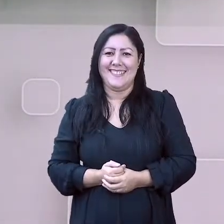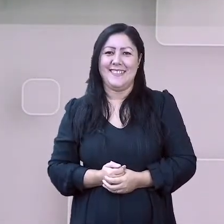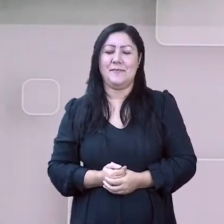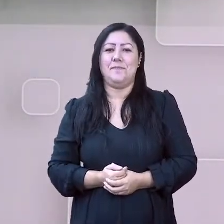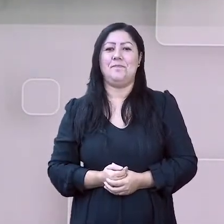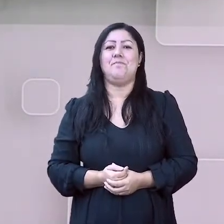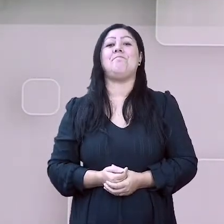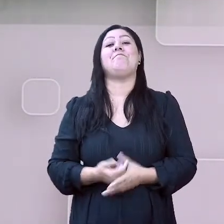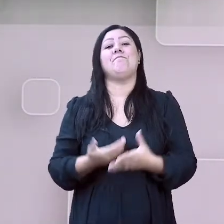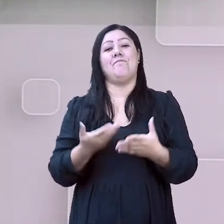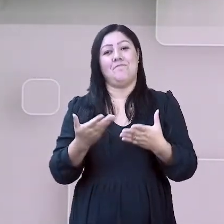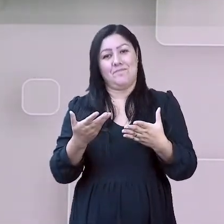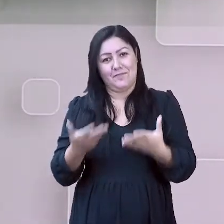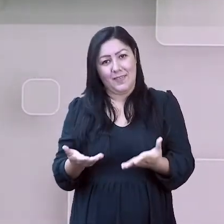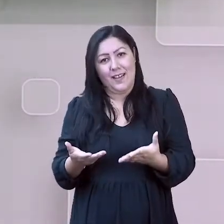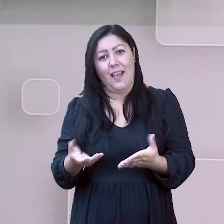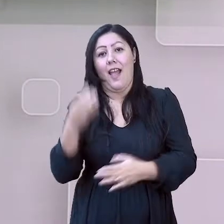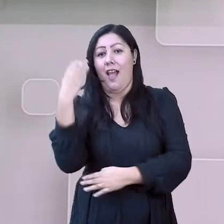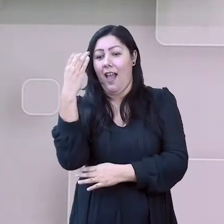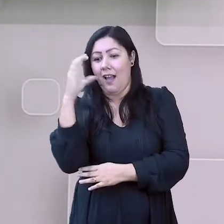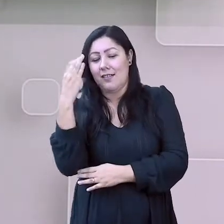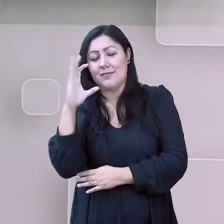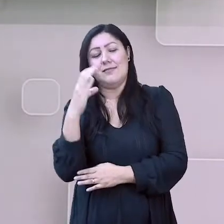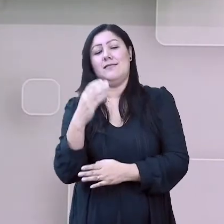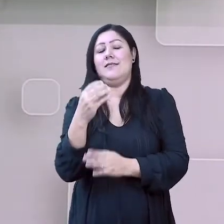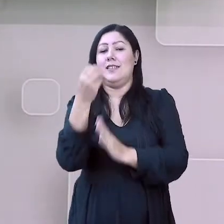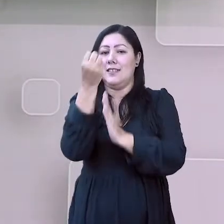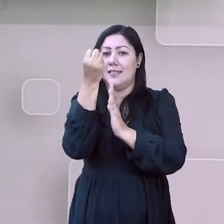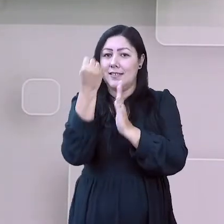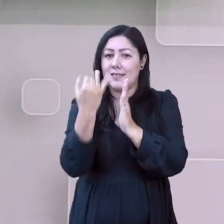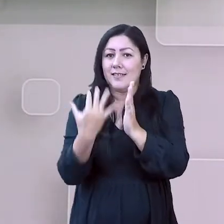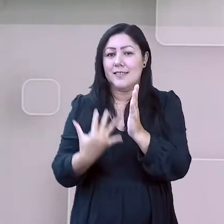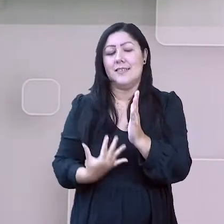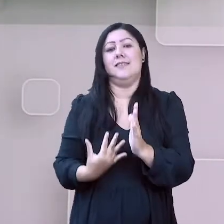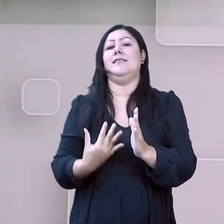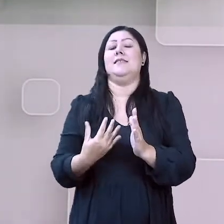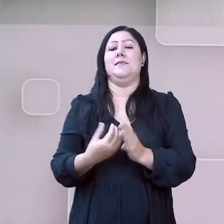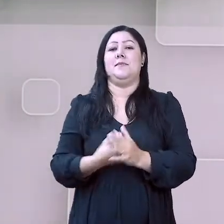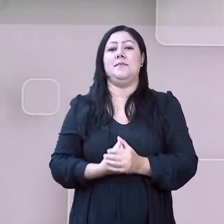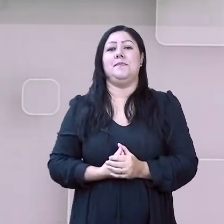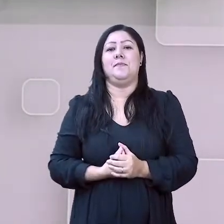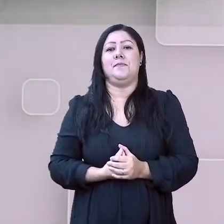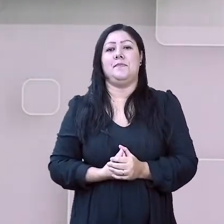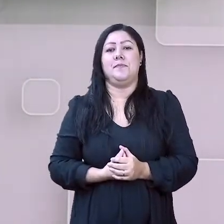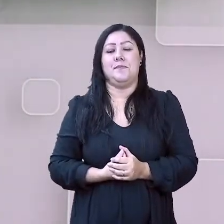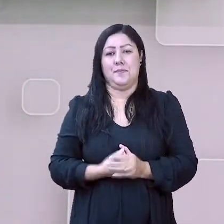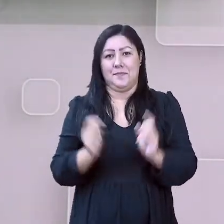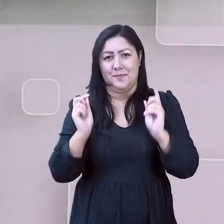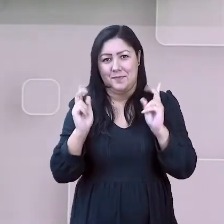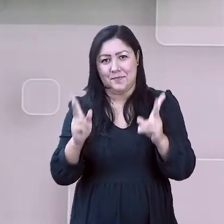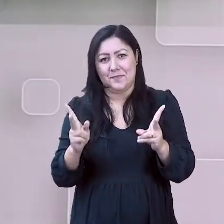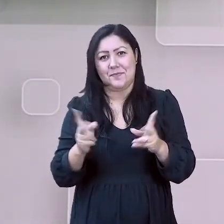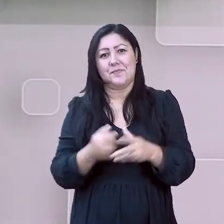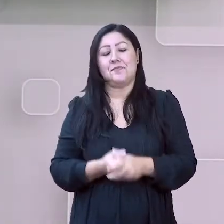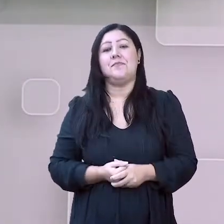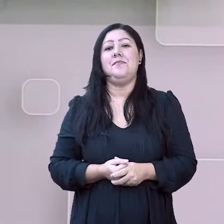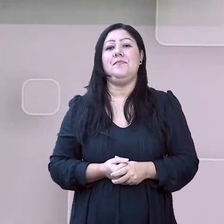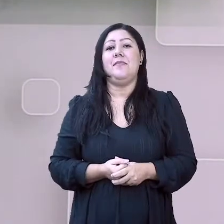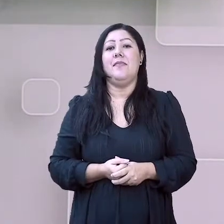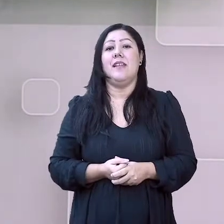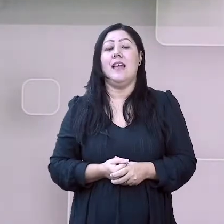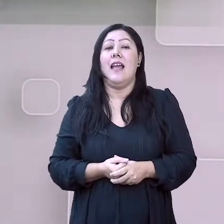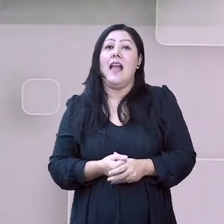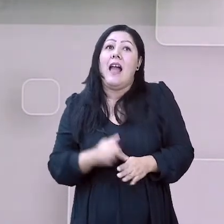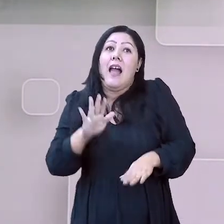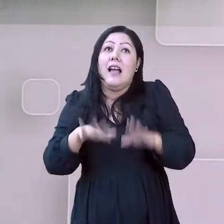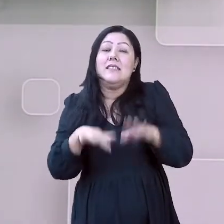vamos no que a ciência nos mostra, ok? Então, pode haver, de repente eu vou